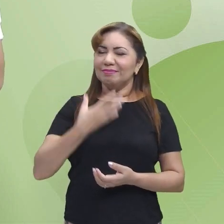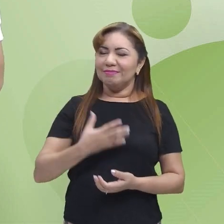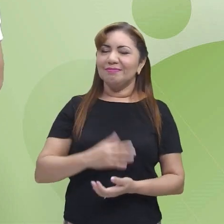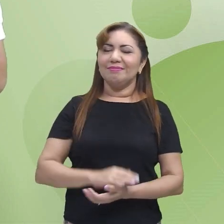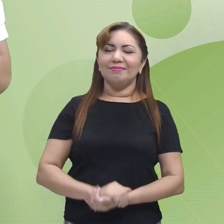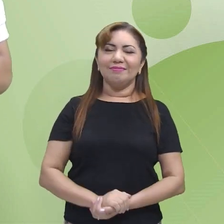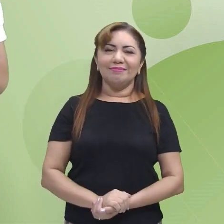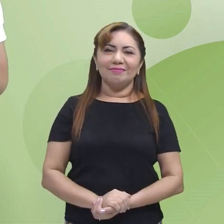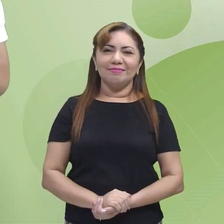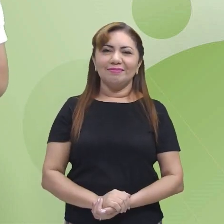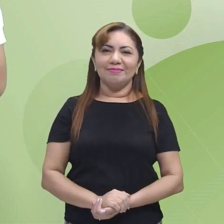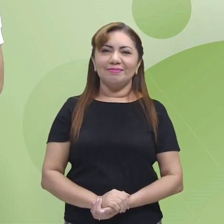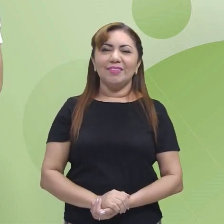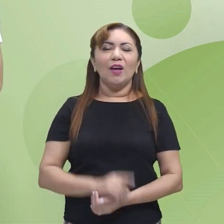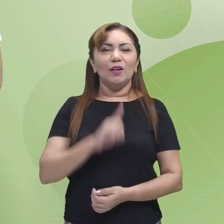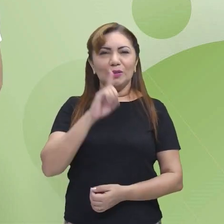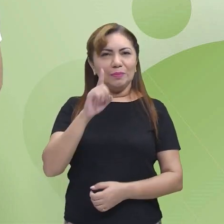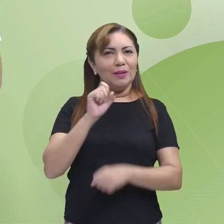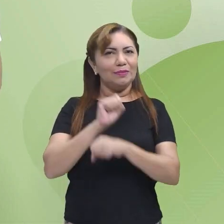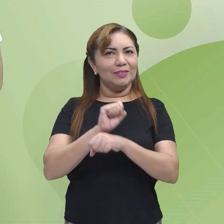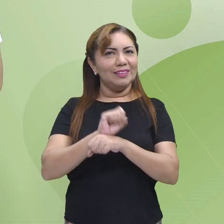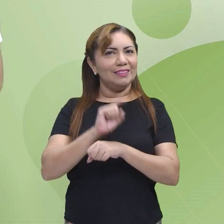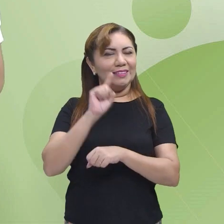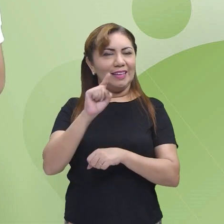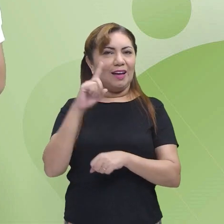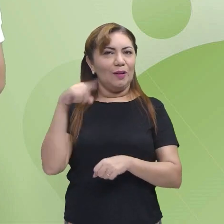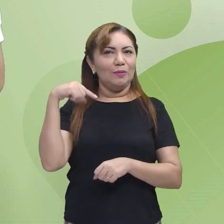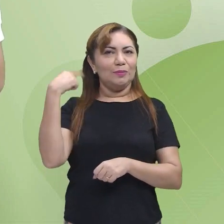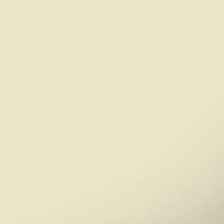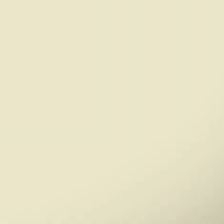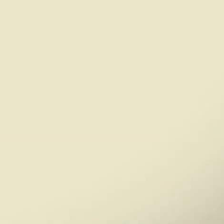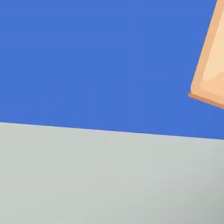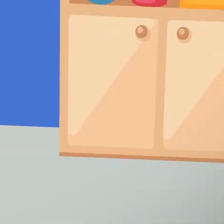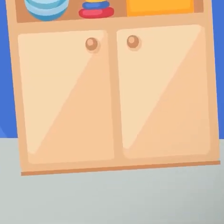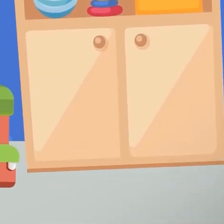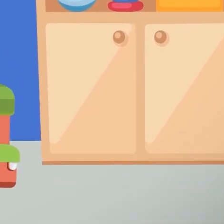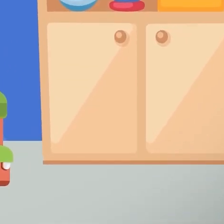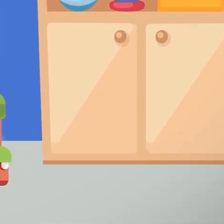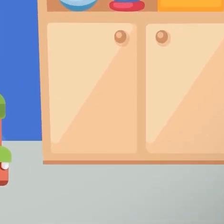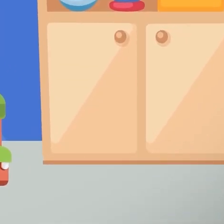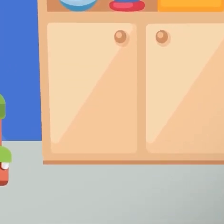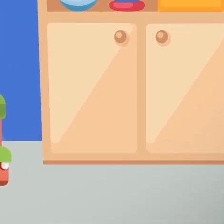bem, então é isso. Eu espero vocês na próxima aula.